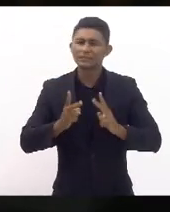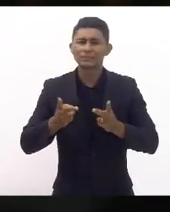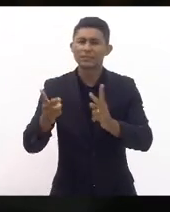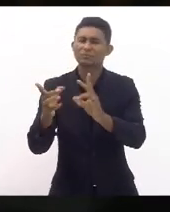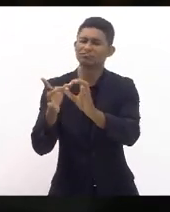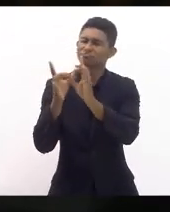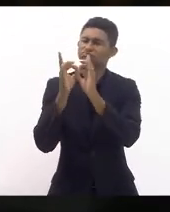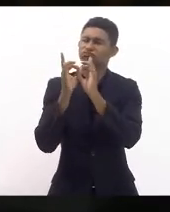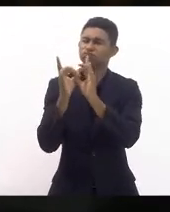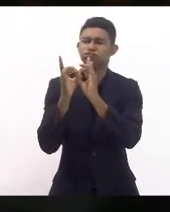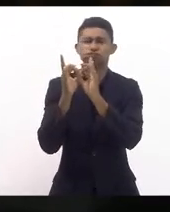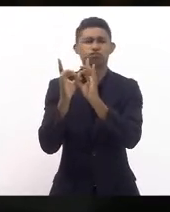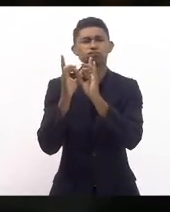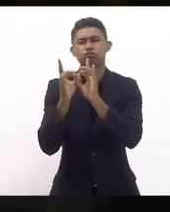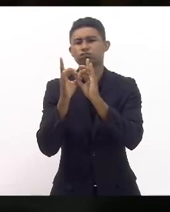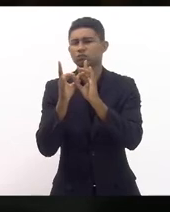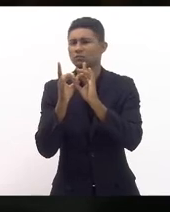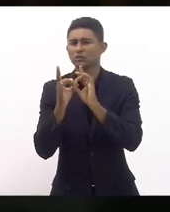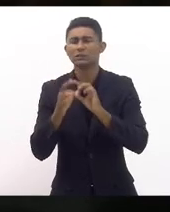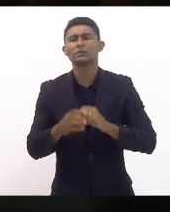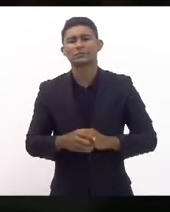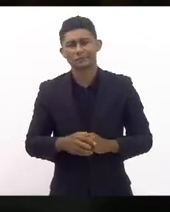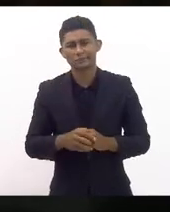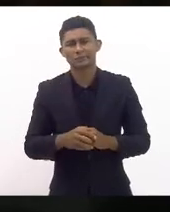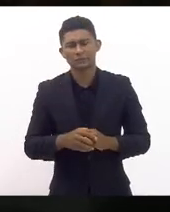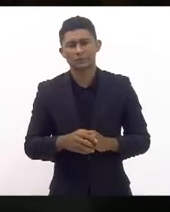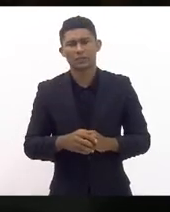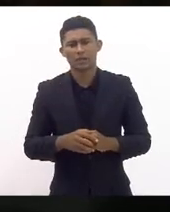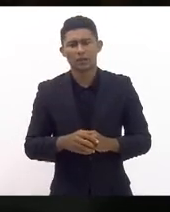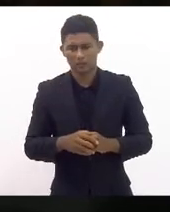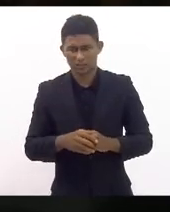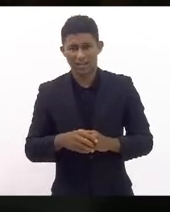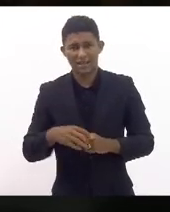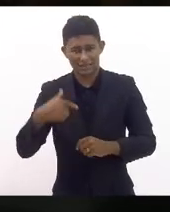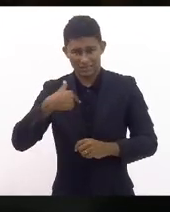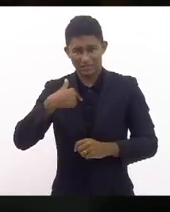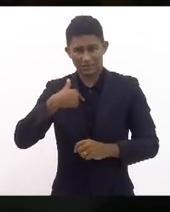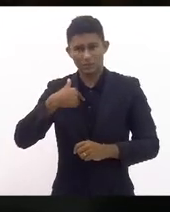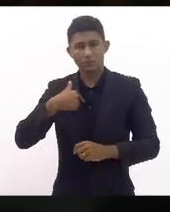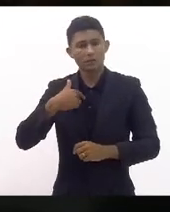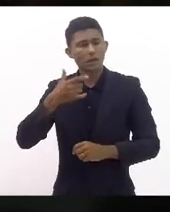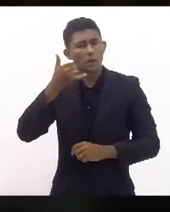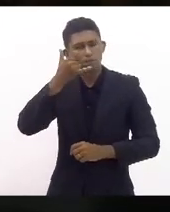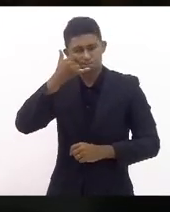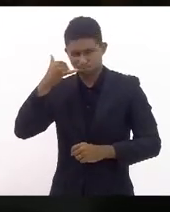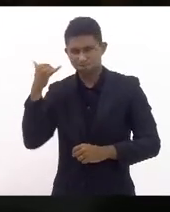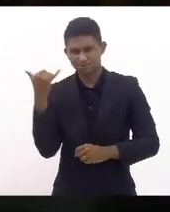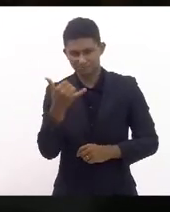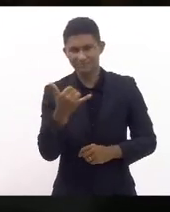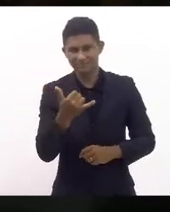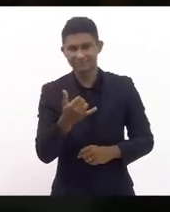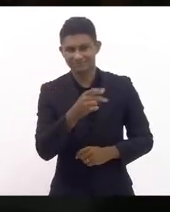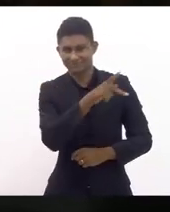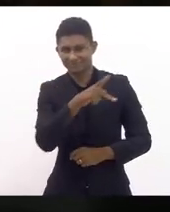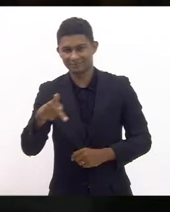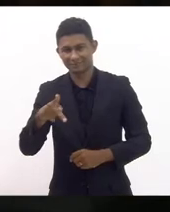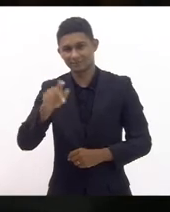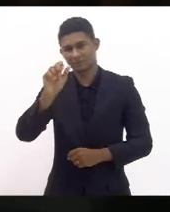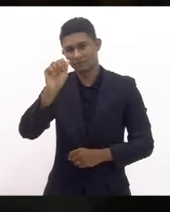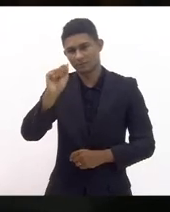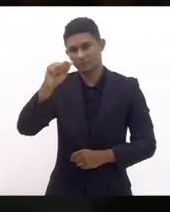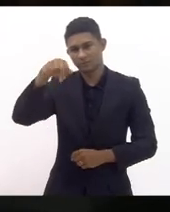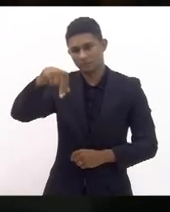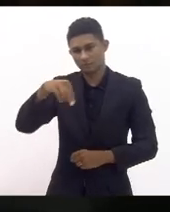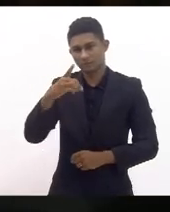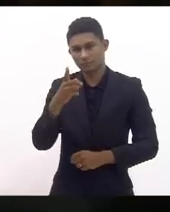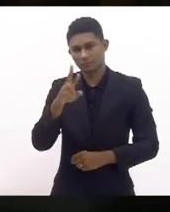em todas as ocasiões. Não teve uma vez que eu tenha ligado para o presidente André Siciliano que ele não